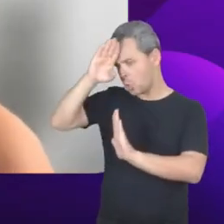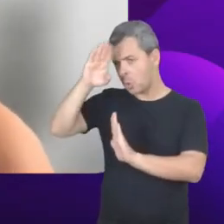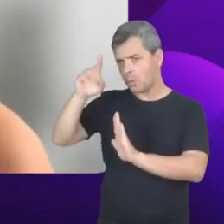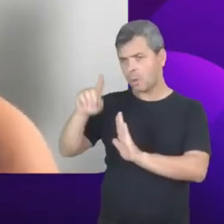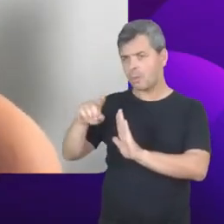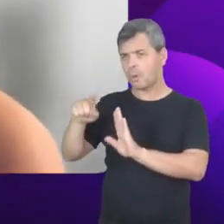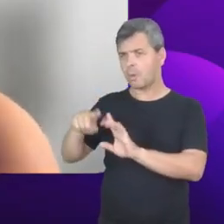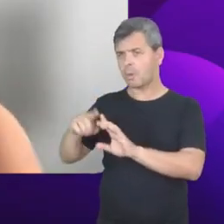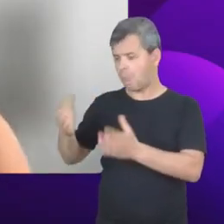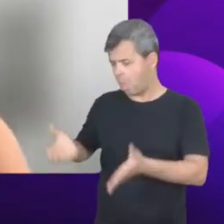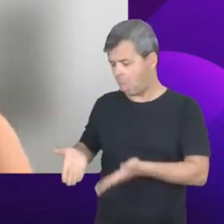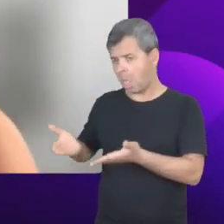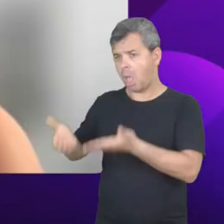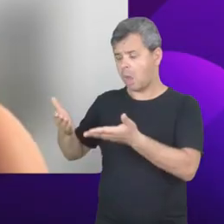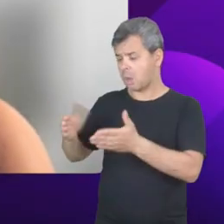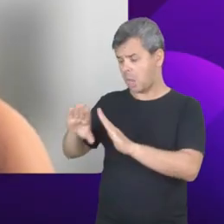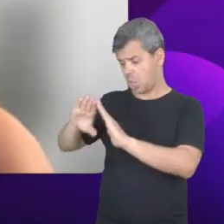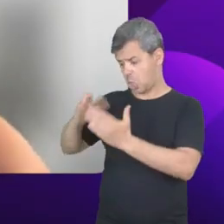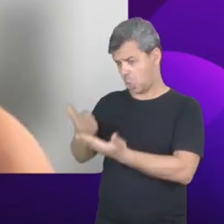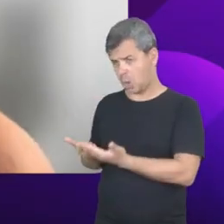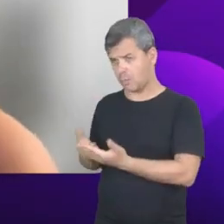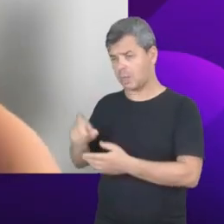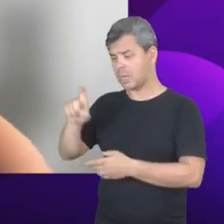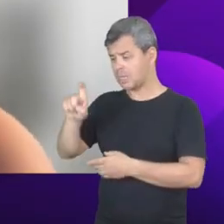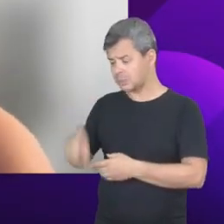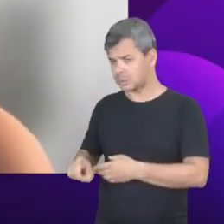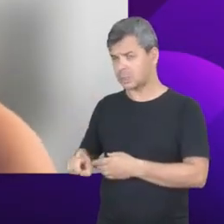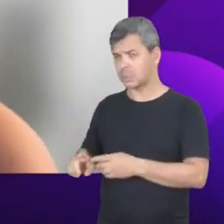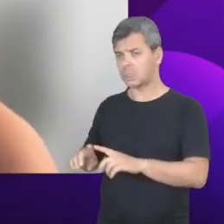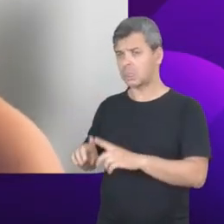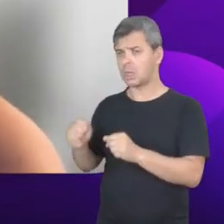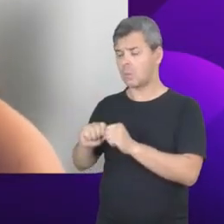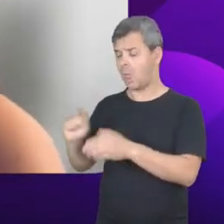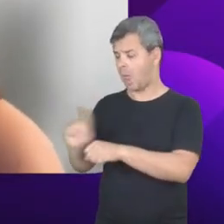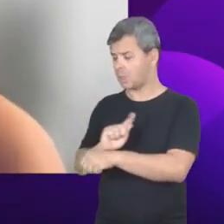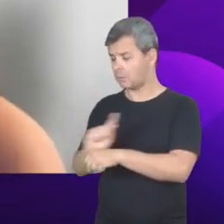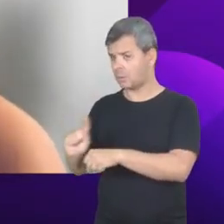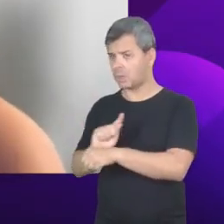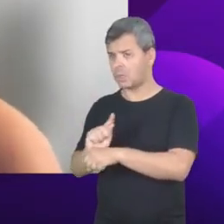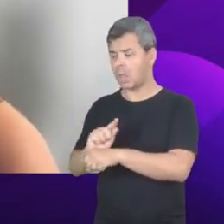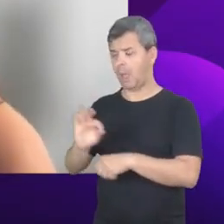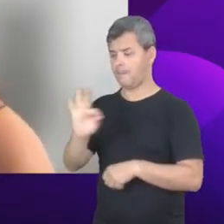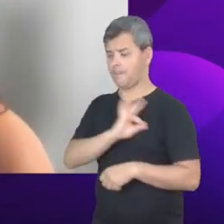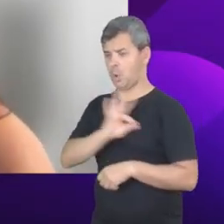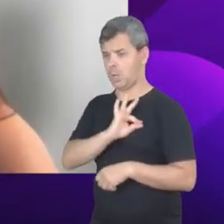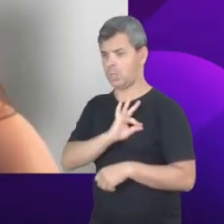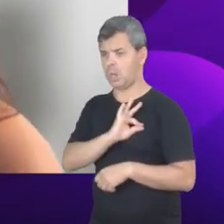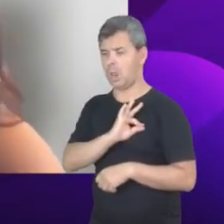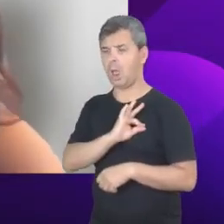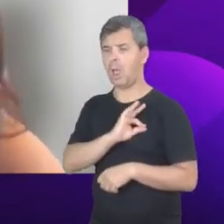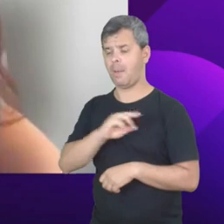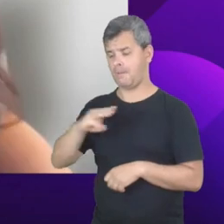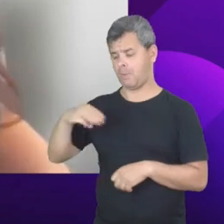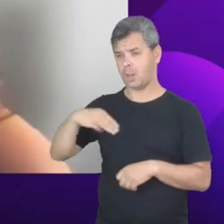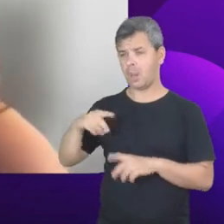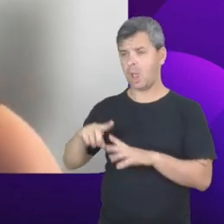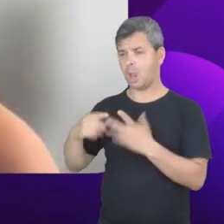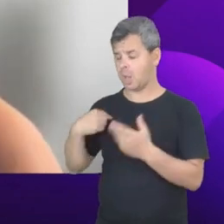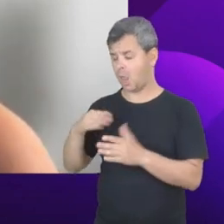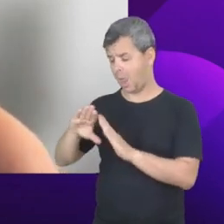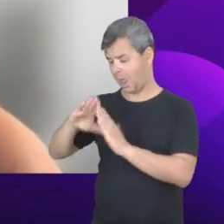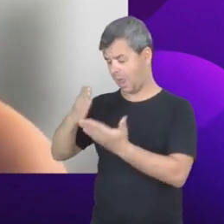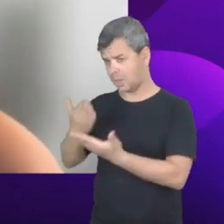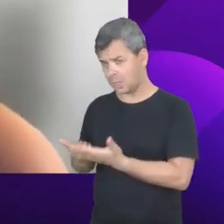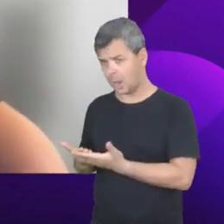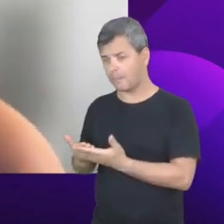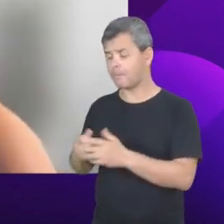têm incentivado que essas escolas sejam delegadas à gestão da Polícia Militar, e isso é uma coisa que a escola